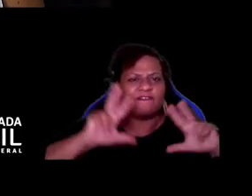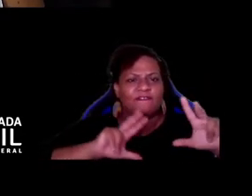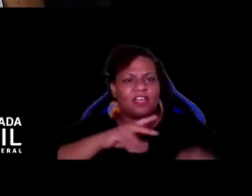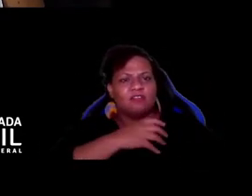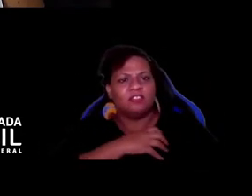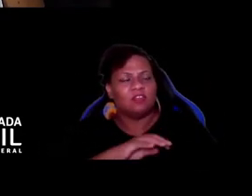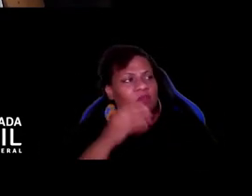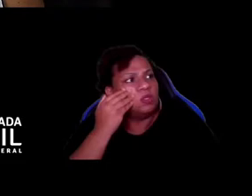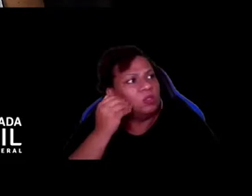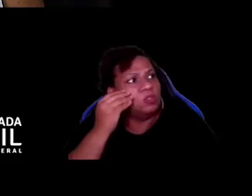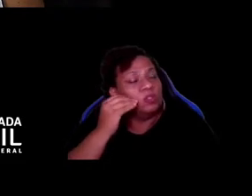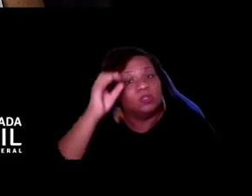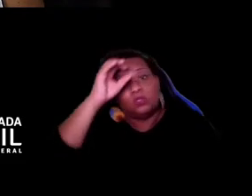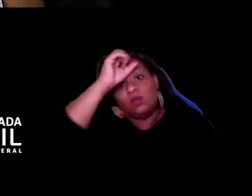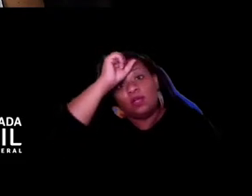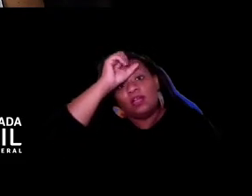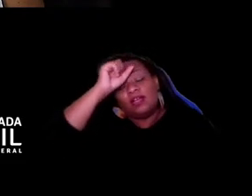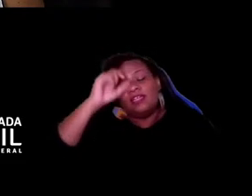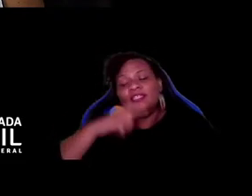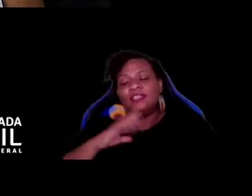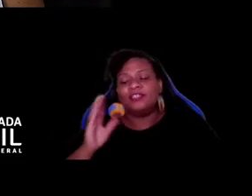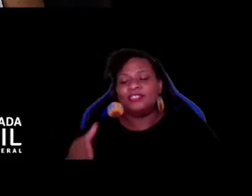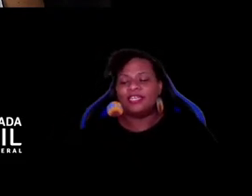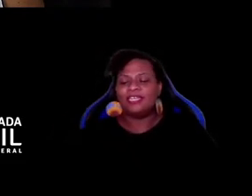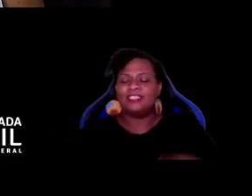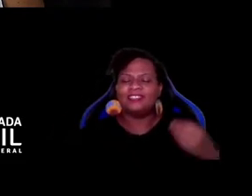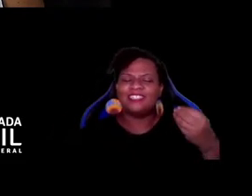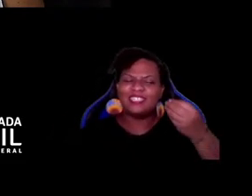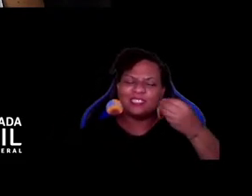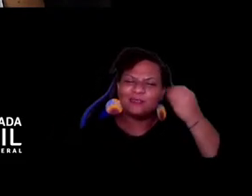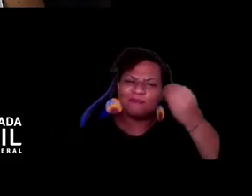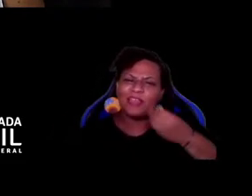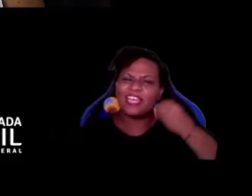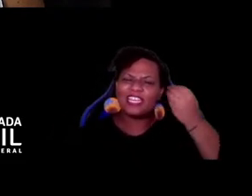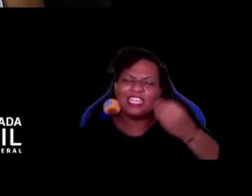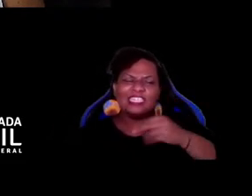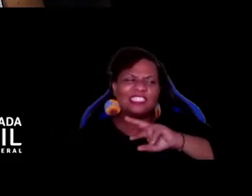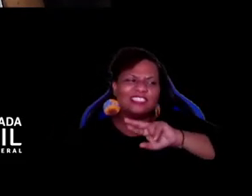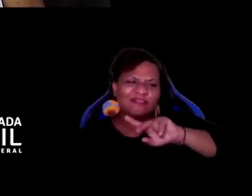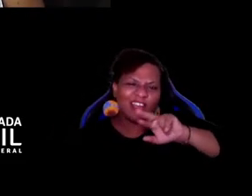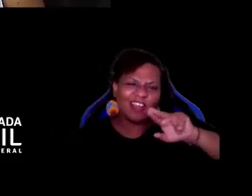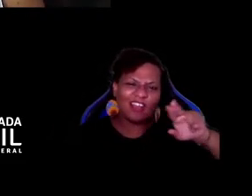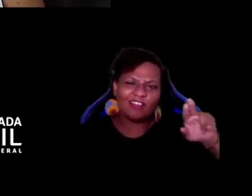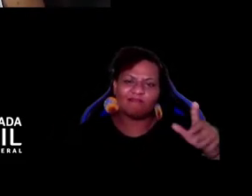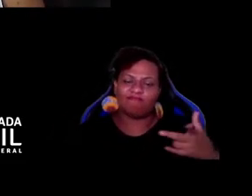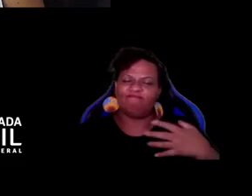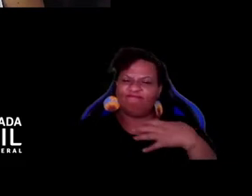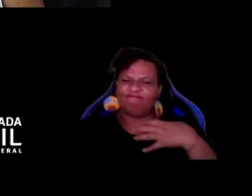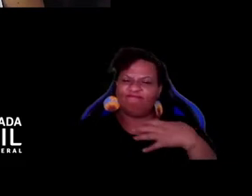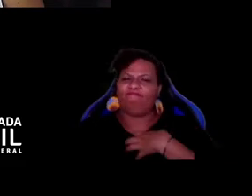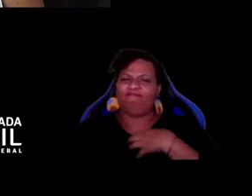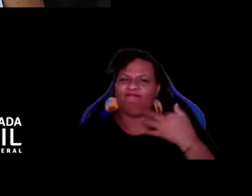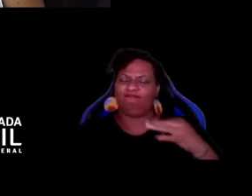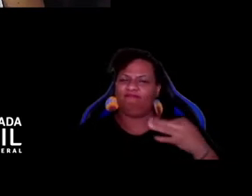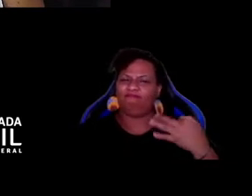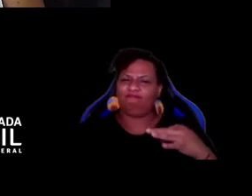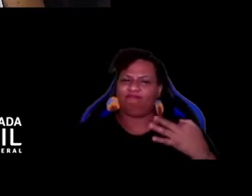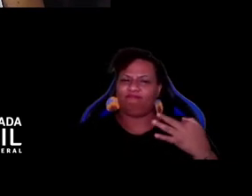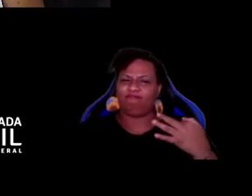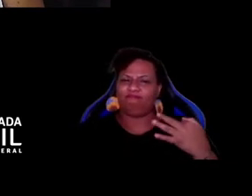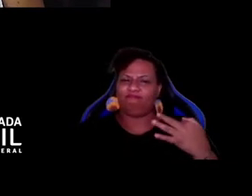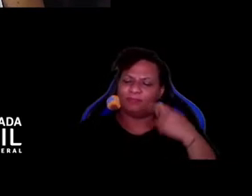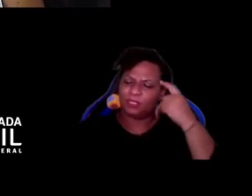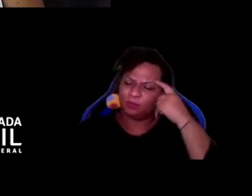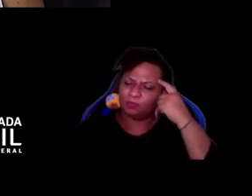tal. Então eu tive muitas experiências assim dolorosas, sabe? Que em um dado momento eu fiquei assim, eu falei,